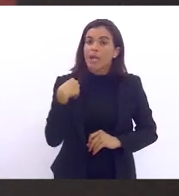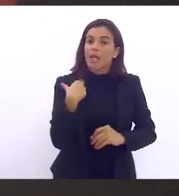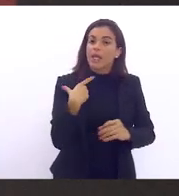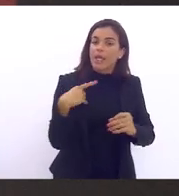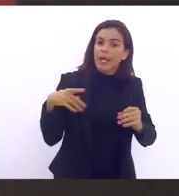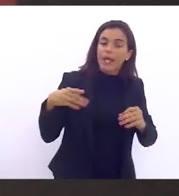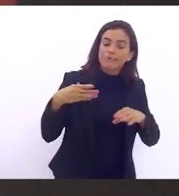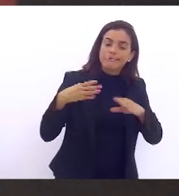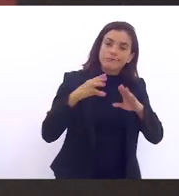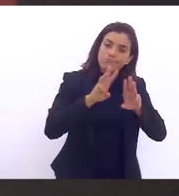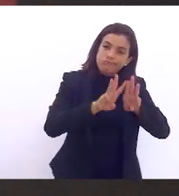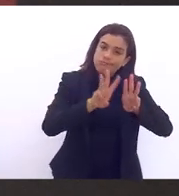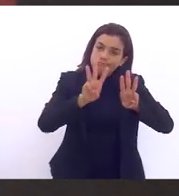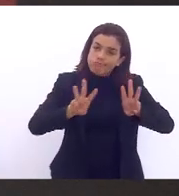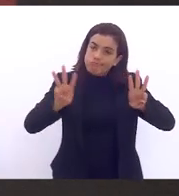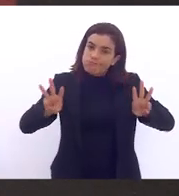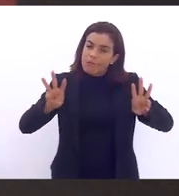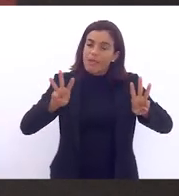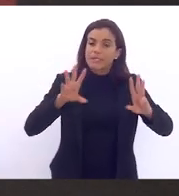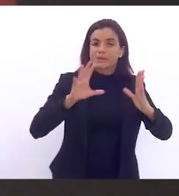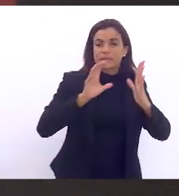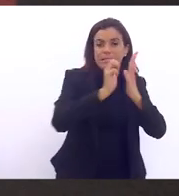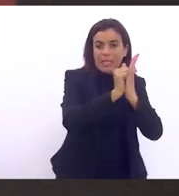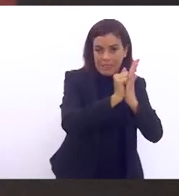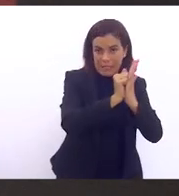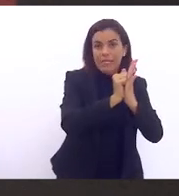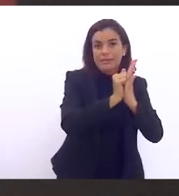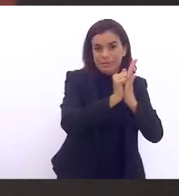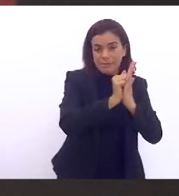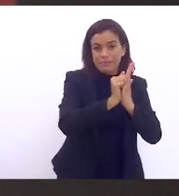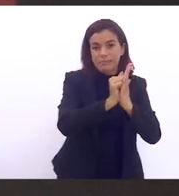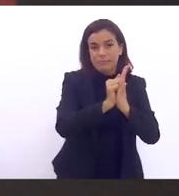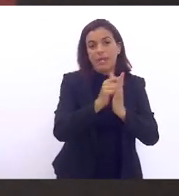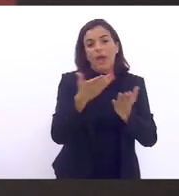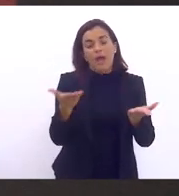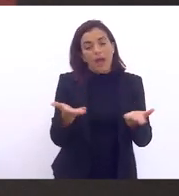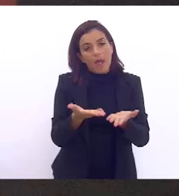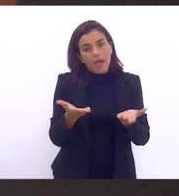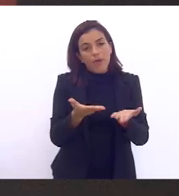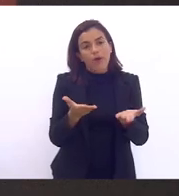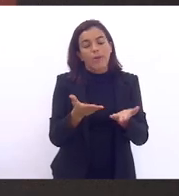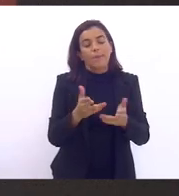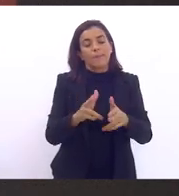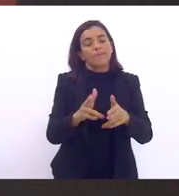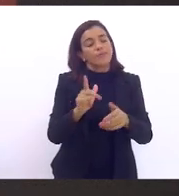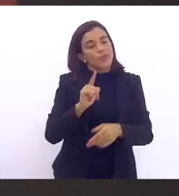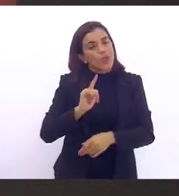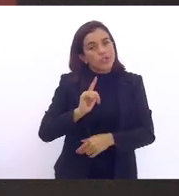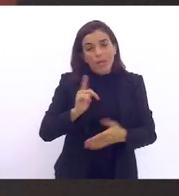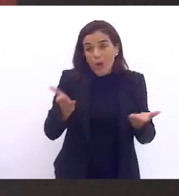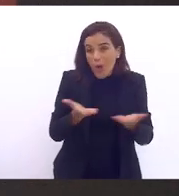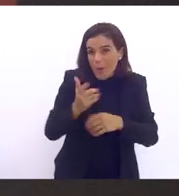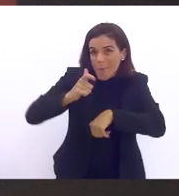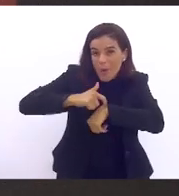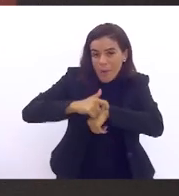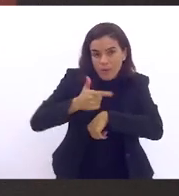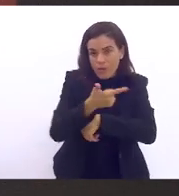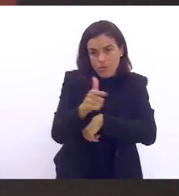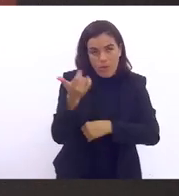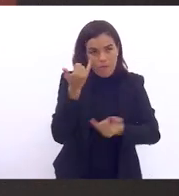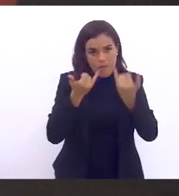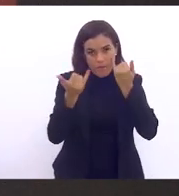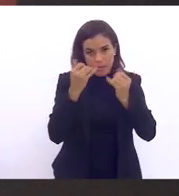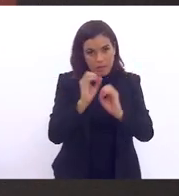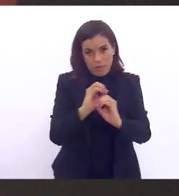eh até por conta da lgpd esse acesso ao cadastro tá sendo tratado ainda mas nós não temos nesse primeiro momento o acesso a eles nós